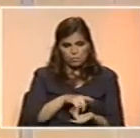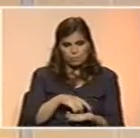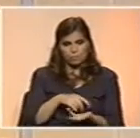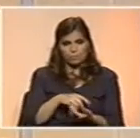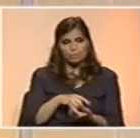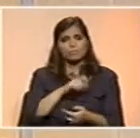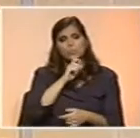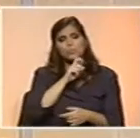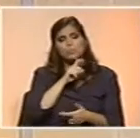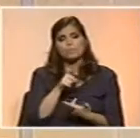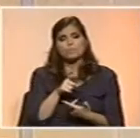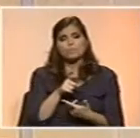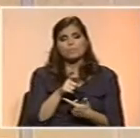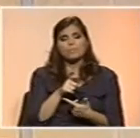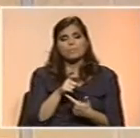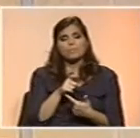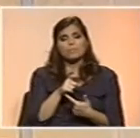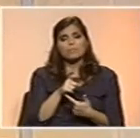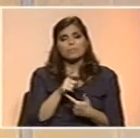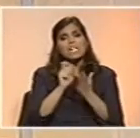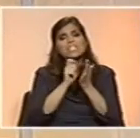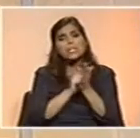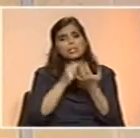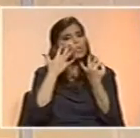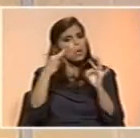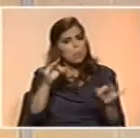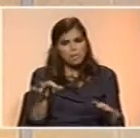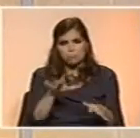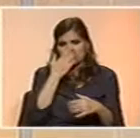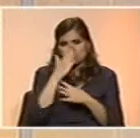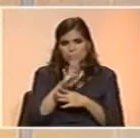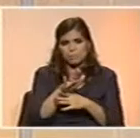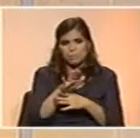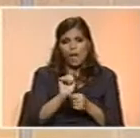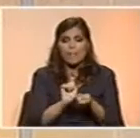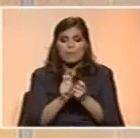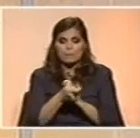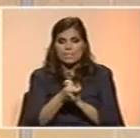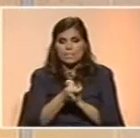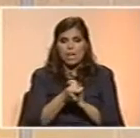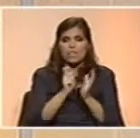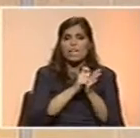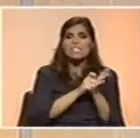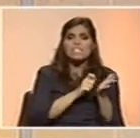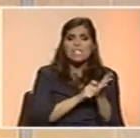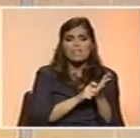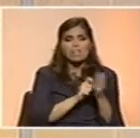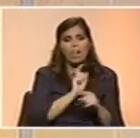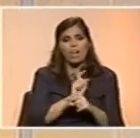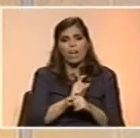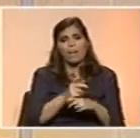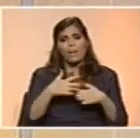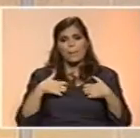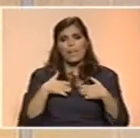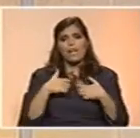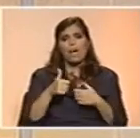seja aquelas receitas mais normais, por exemplo, há muita adaptação de receitas tradicionais, sei lá, do bacalhau à